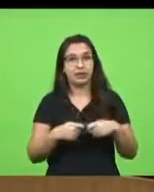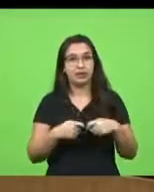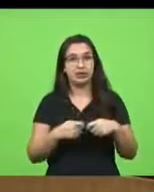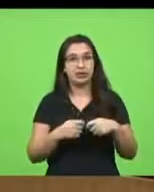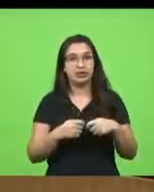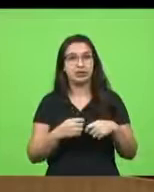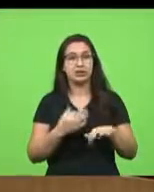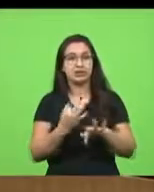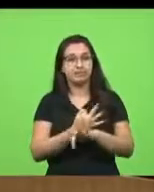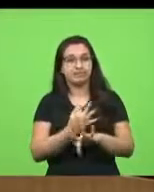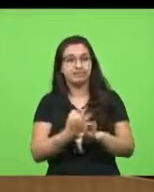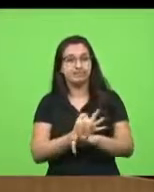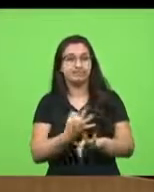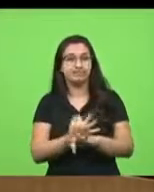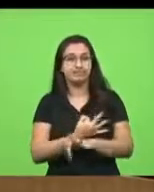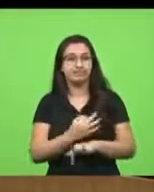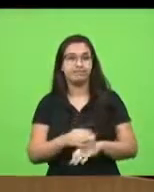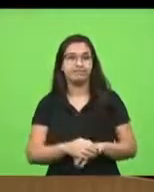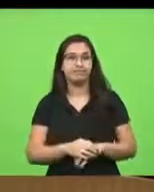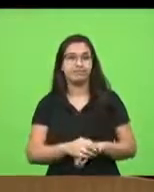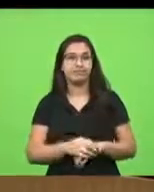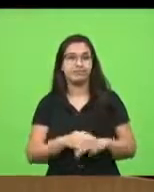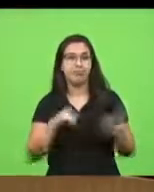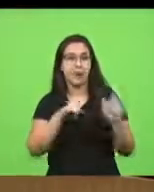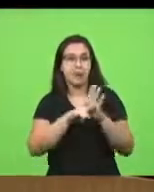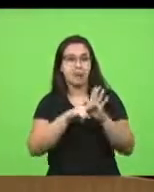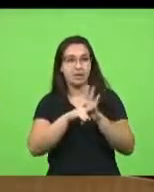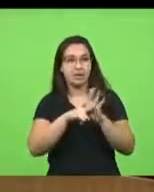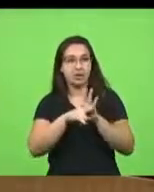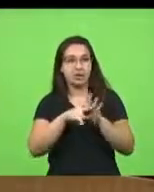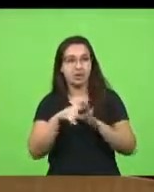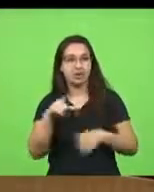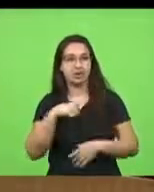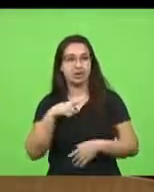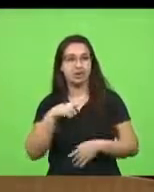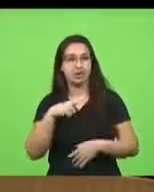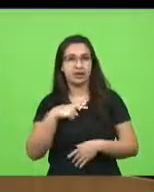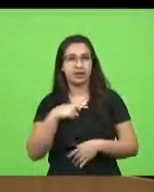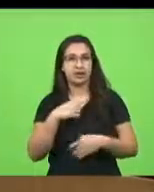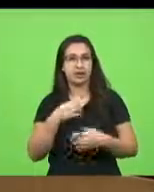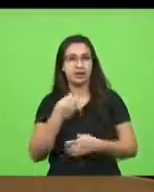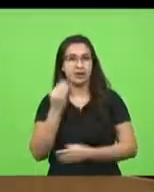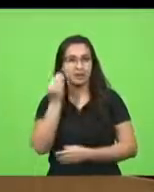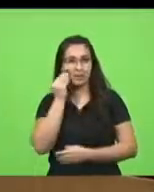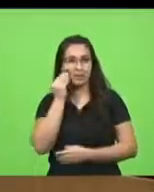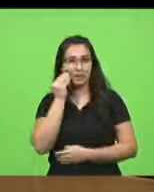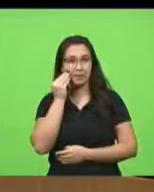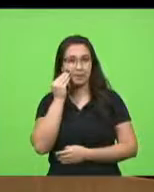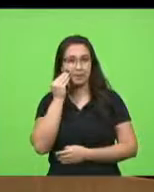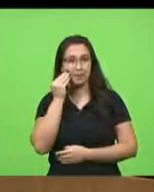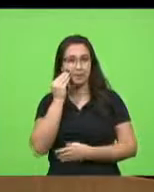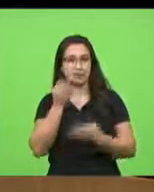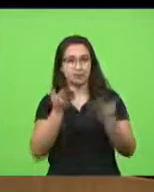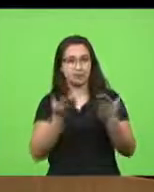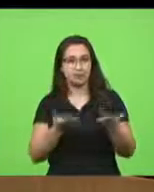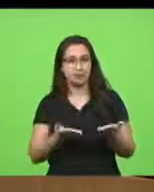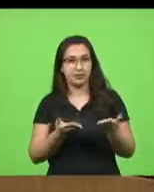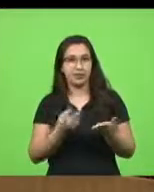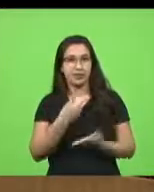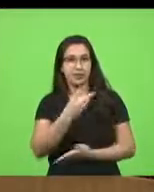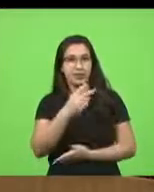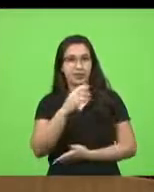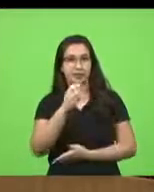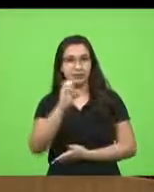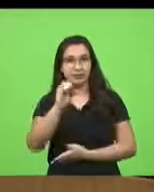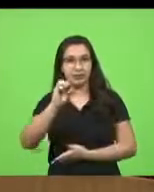nessa questão específica de bares, restaurantes, estabelecimentos optantes do Simples Nacional. Com 20 milhões dá